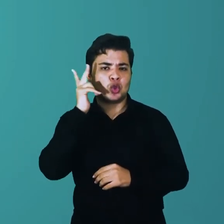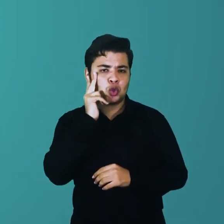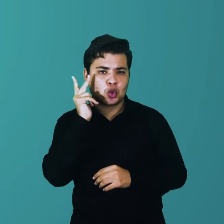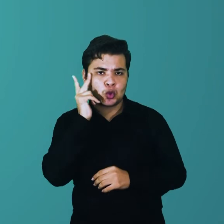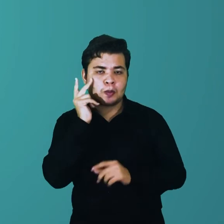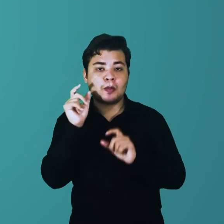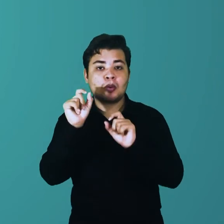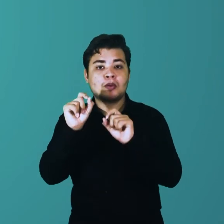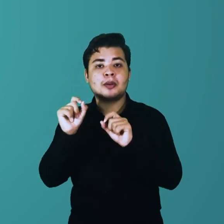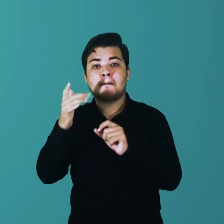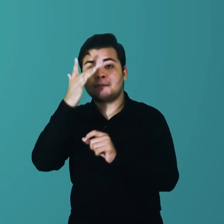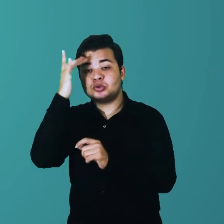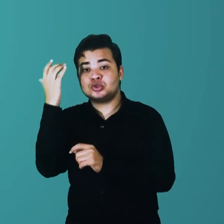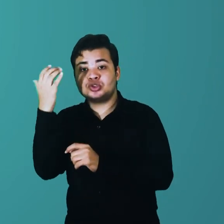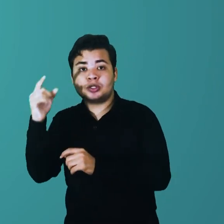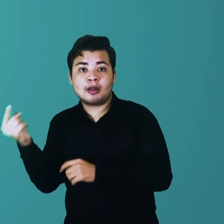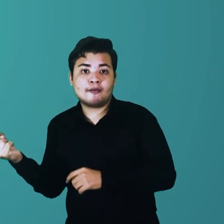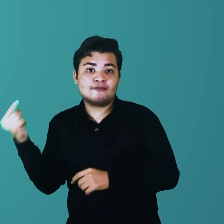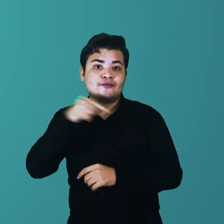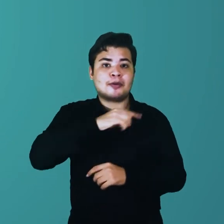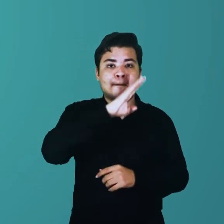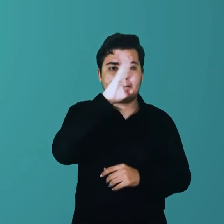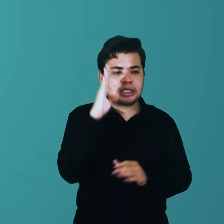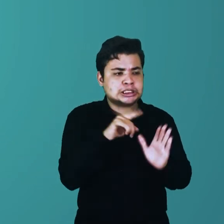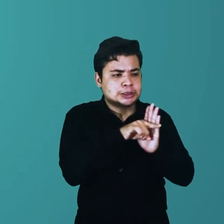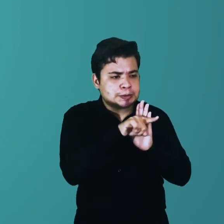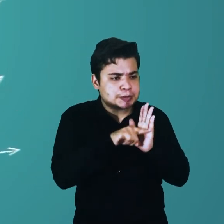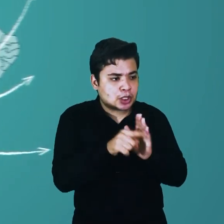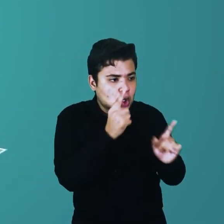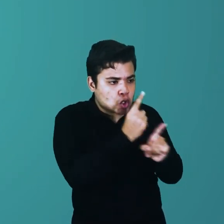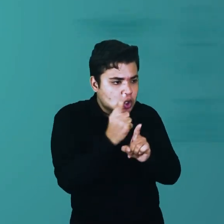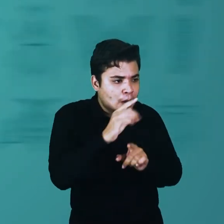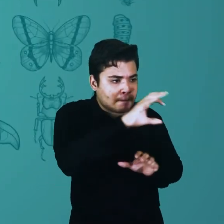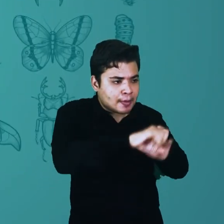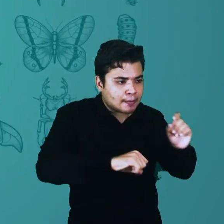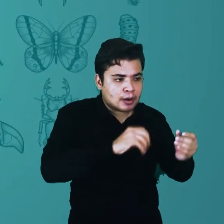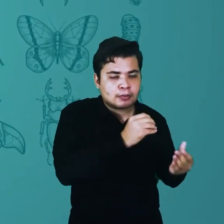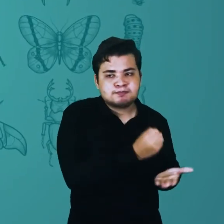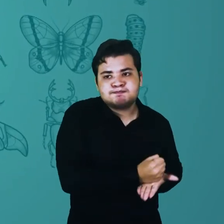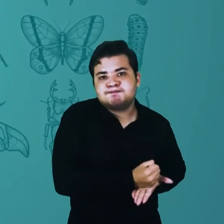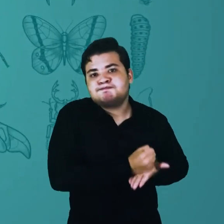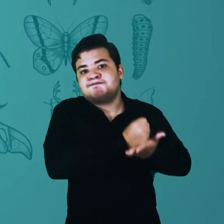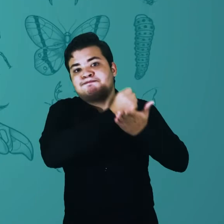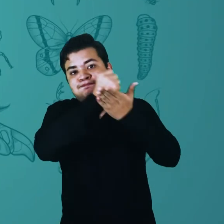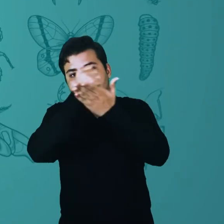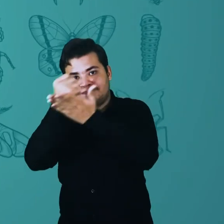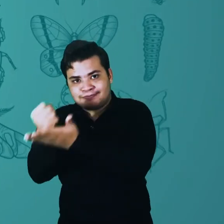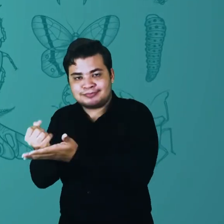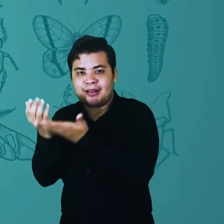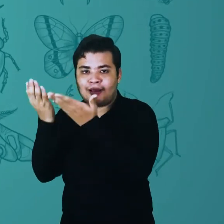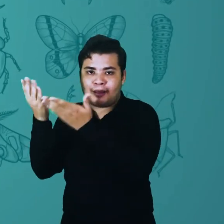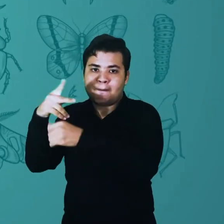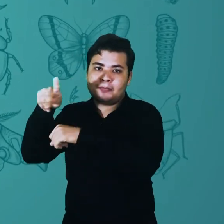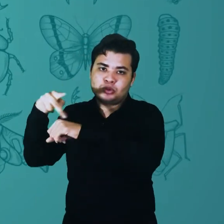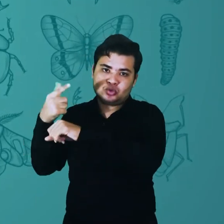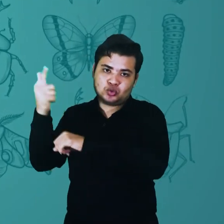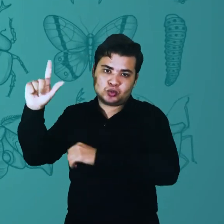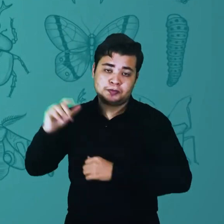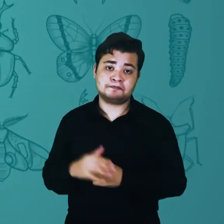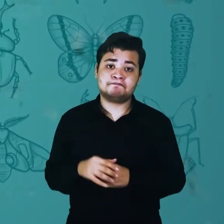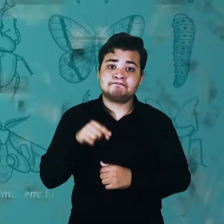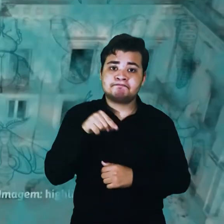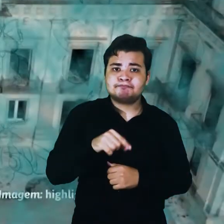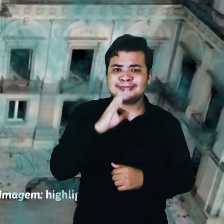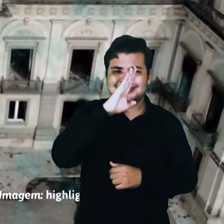fazerem pesquisas aqui e levarem o material para outros países. No Brasil, perdemos a maior coleção que tínhamos, no incêndio